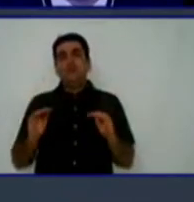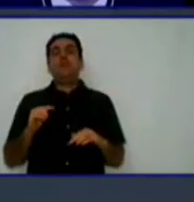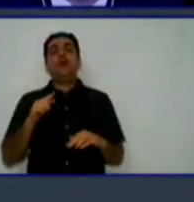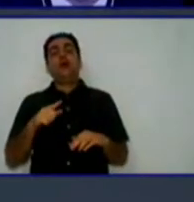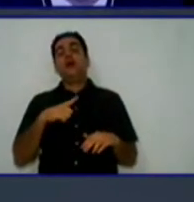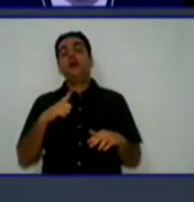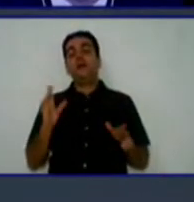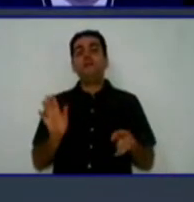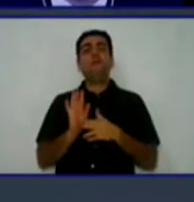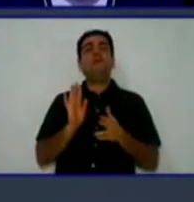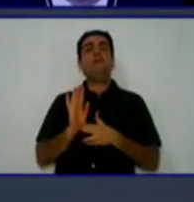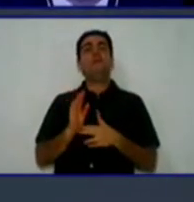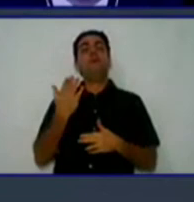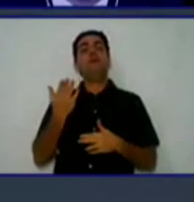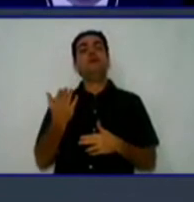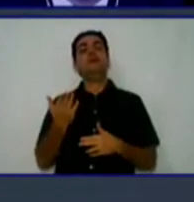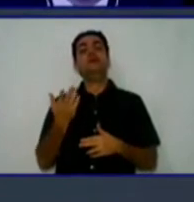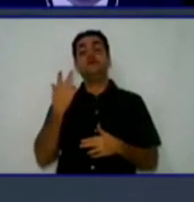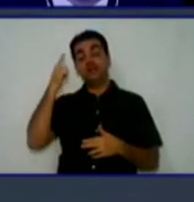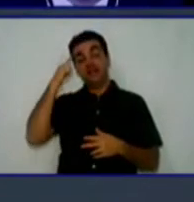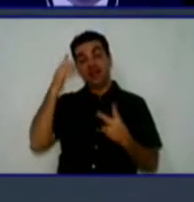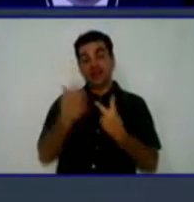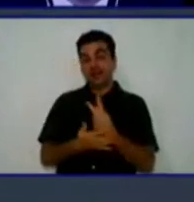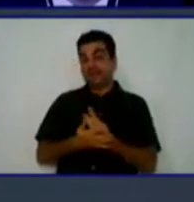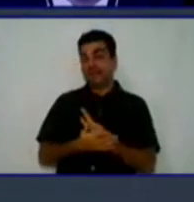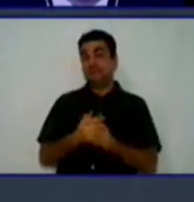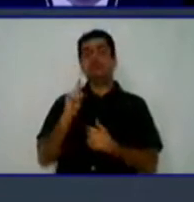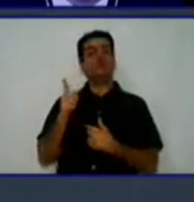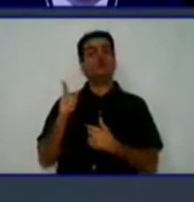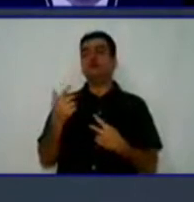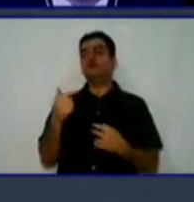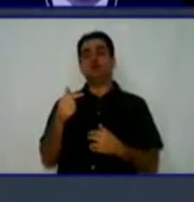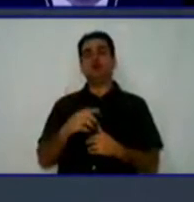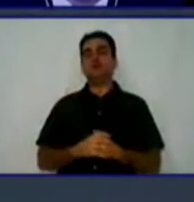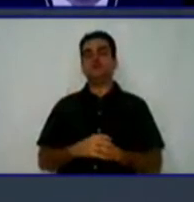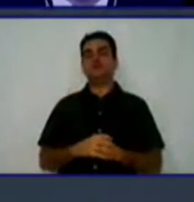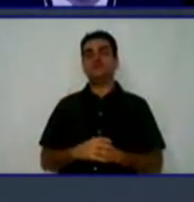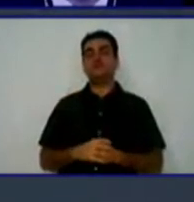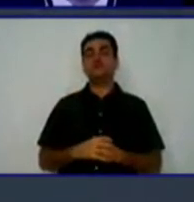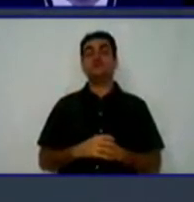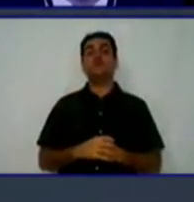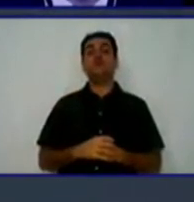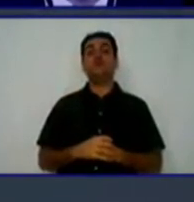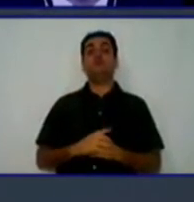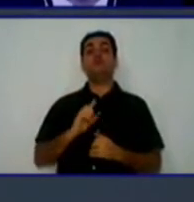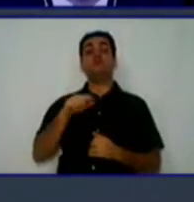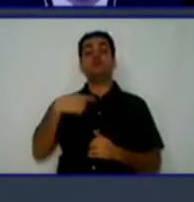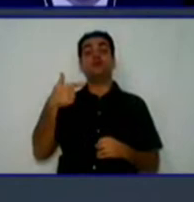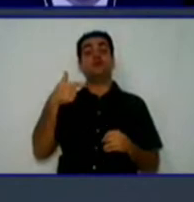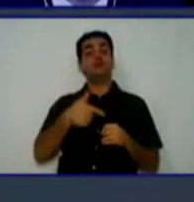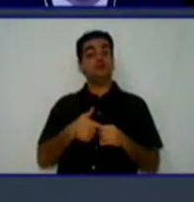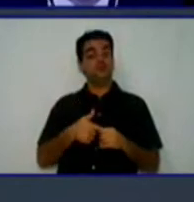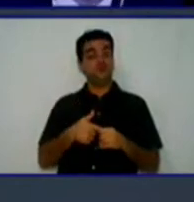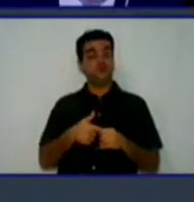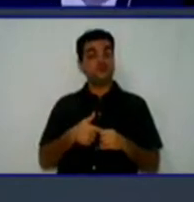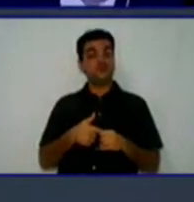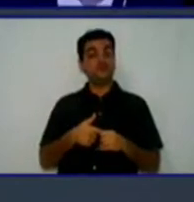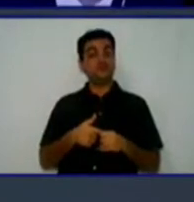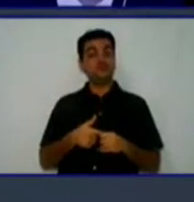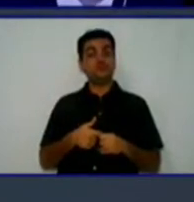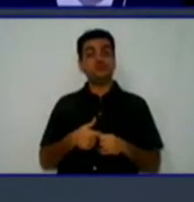e a proposta é de que a irregularidade foi sanada. Despesas com combustíveis de